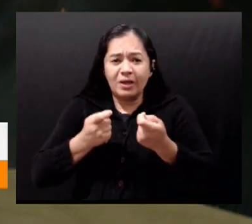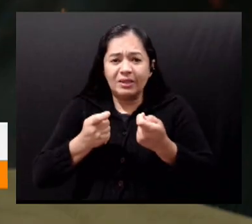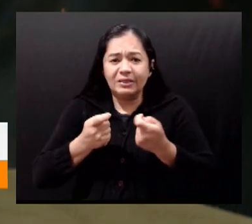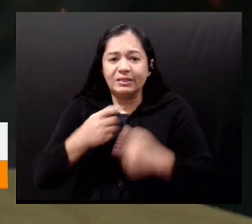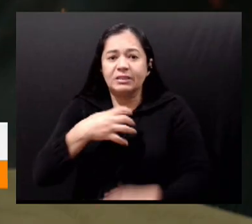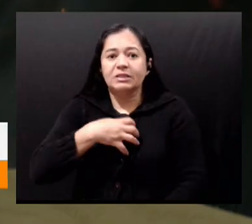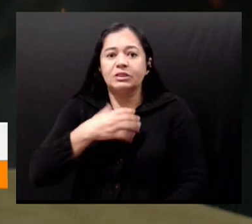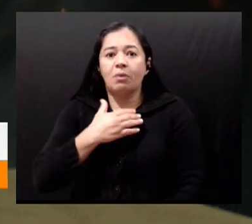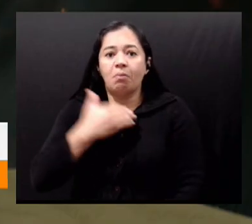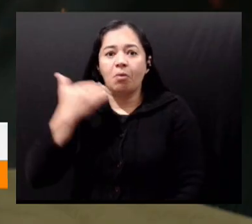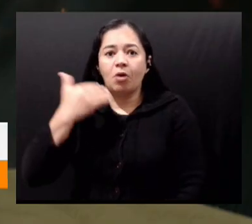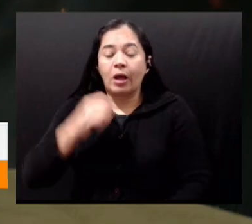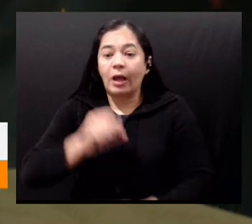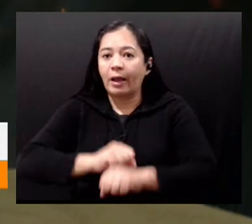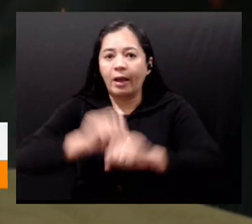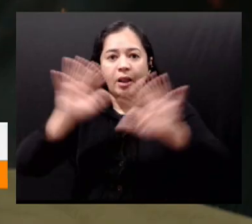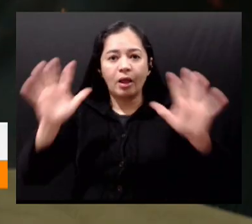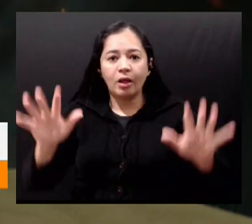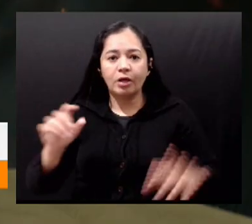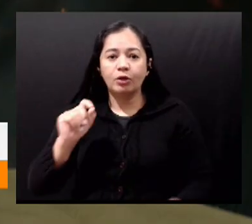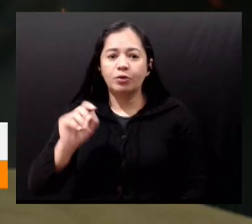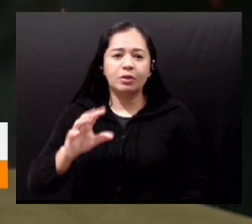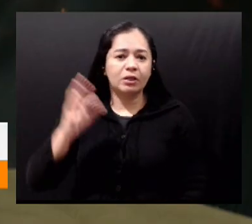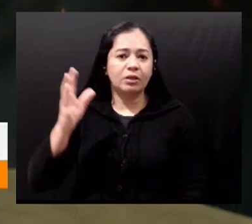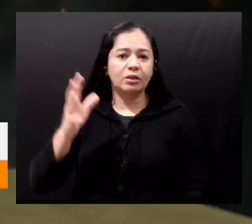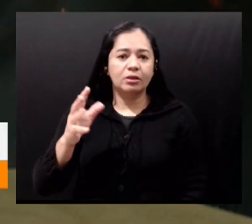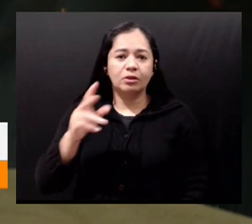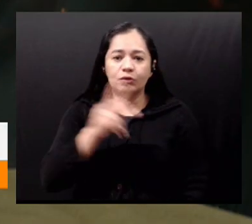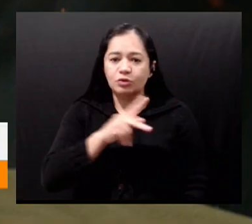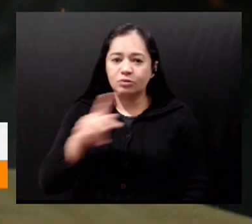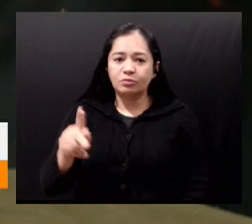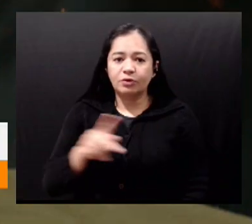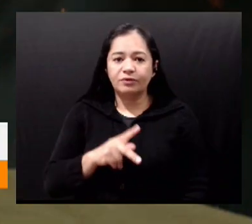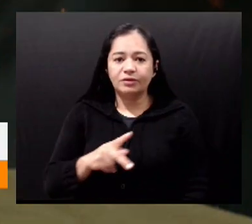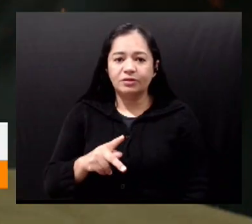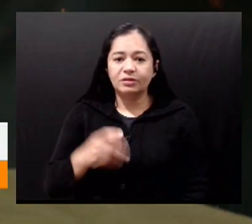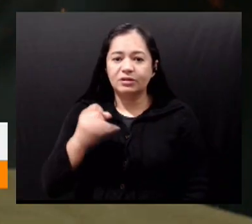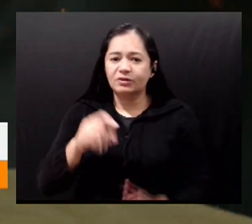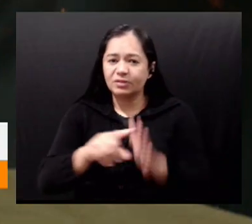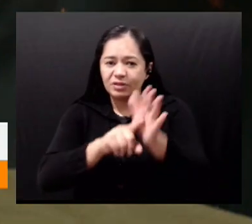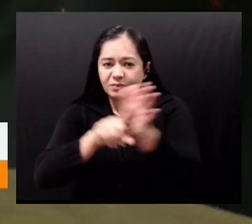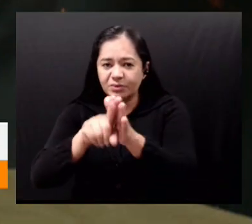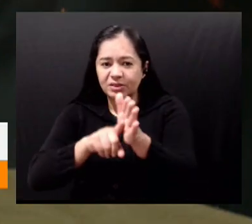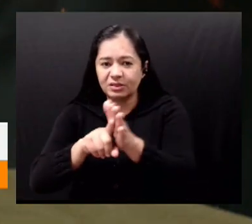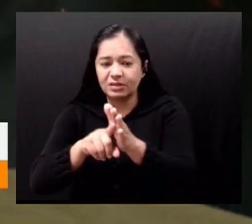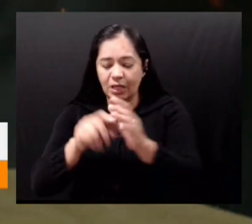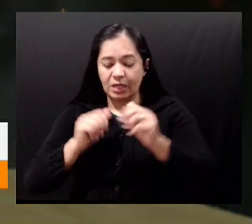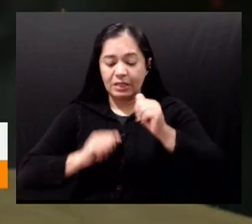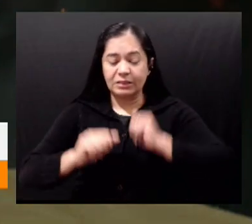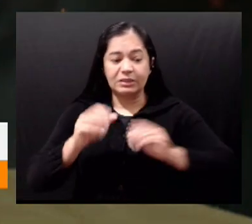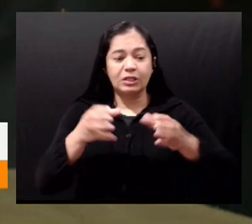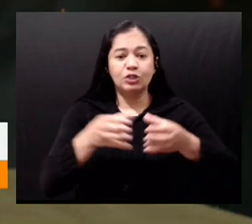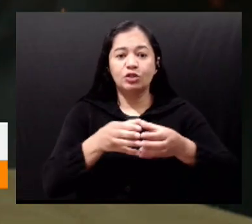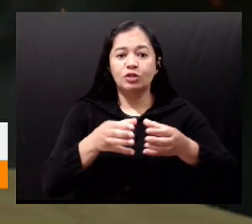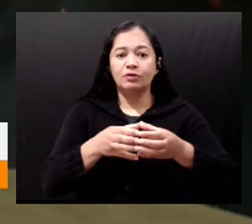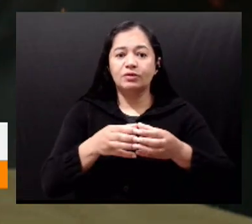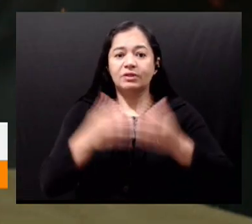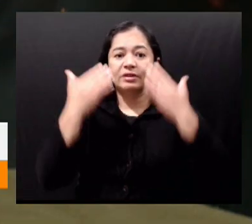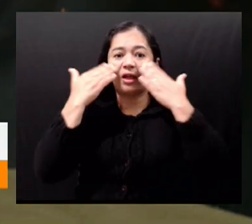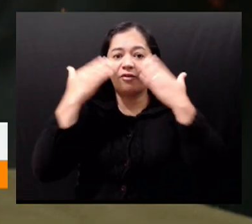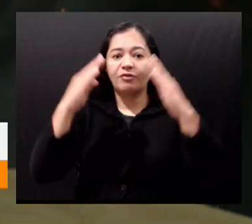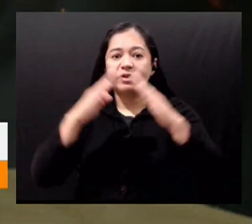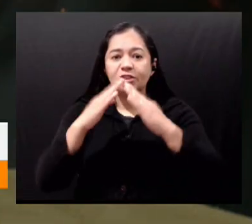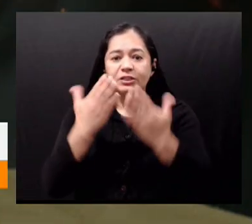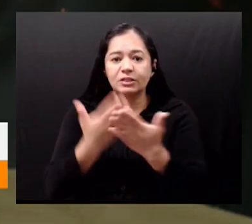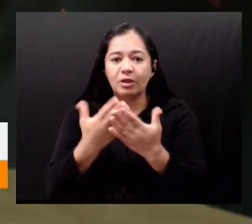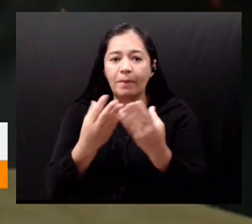gente. E aí o que que aconteceu? Se você procurar na rede social, colocar o caso de Recife, ansiedade coletiva, você vai ver na frente da escola muitas